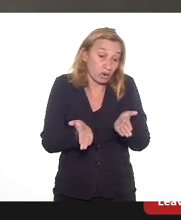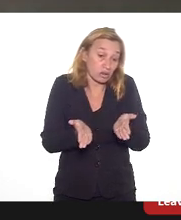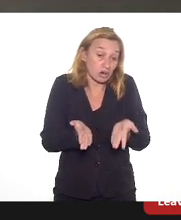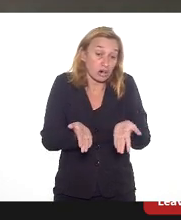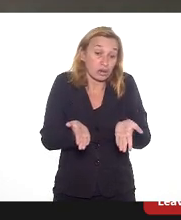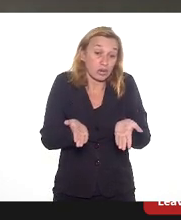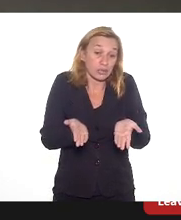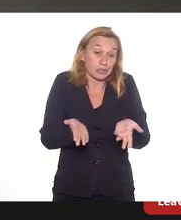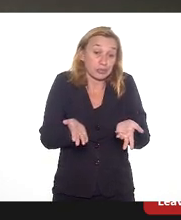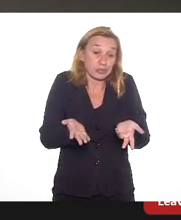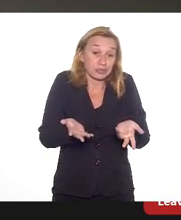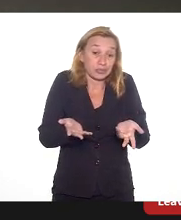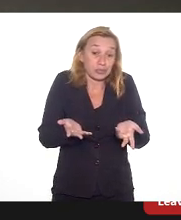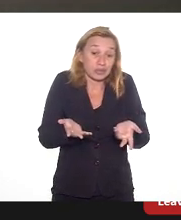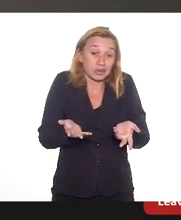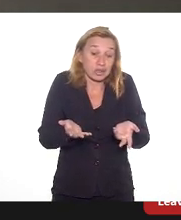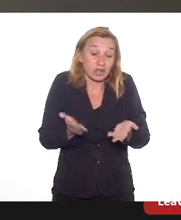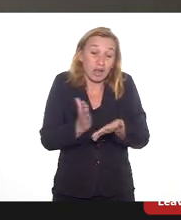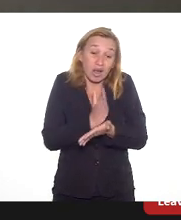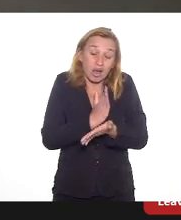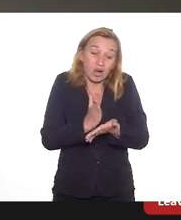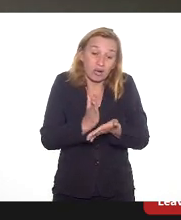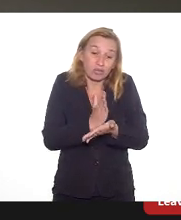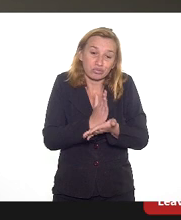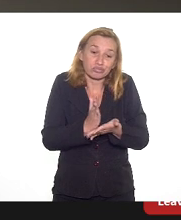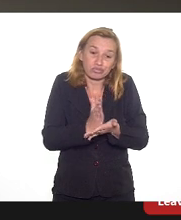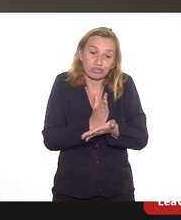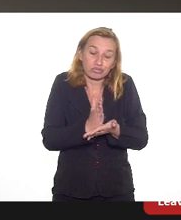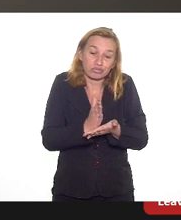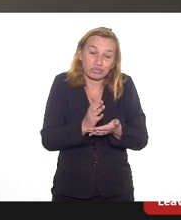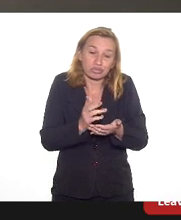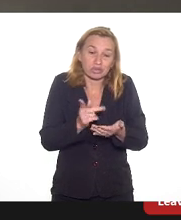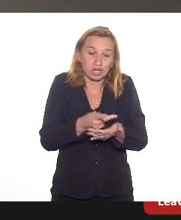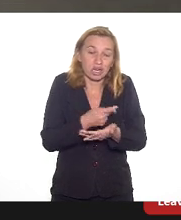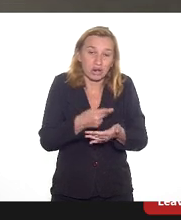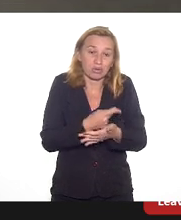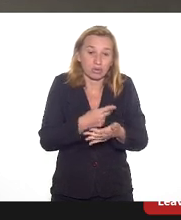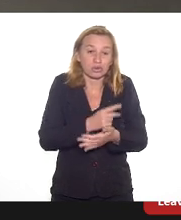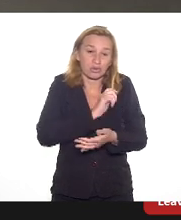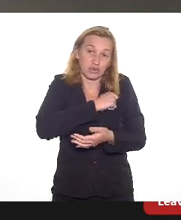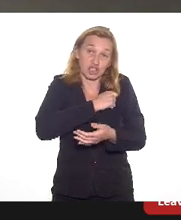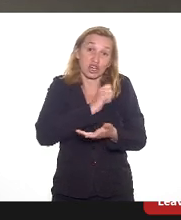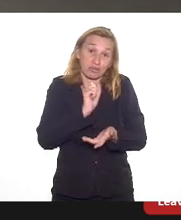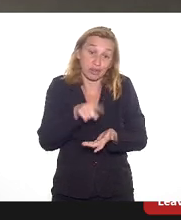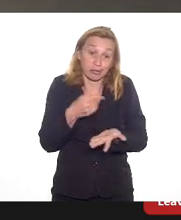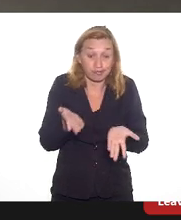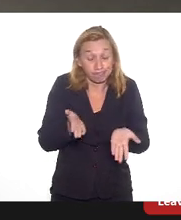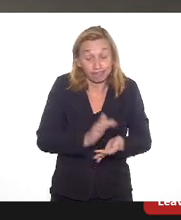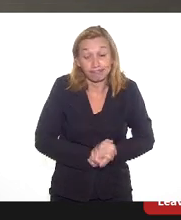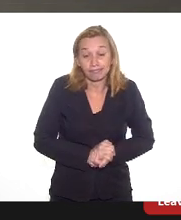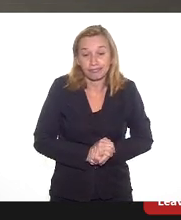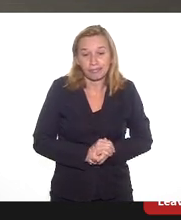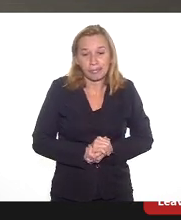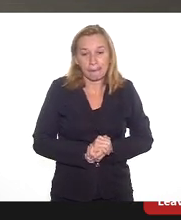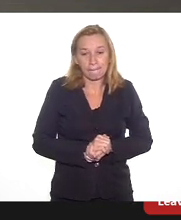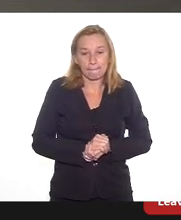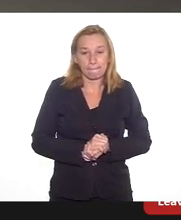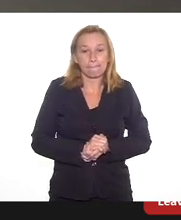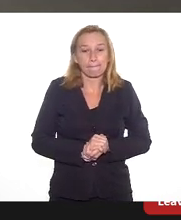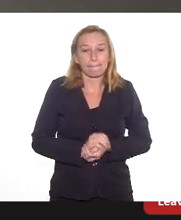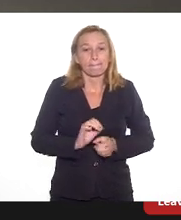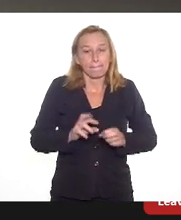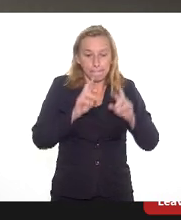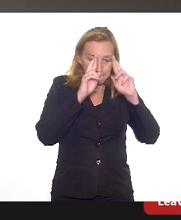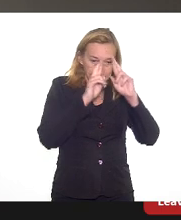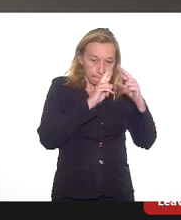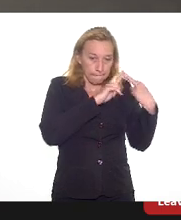de uma bagunça fiscal que foi feita durante muito tempo. É sabido, a gente não tem que buscar